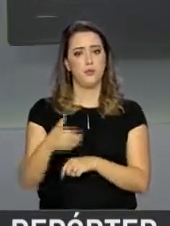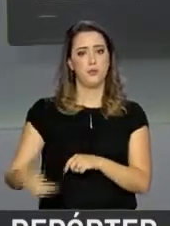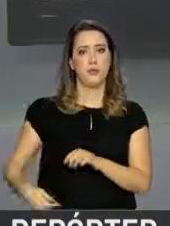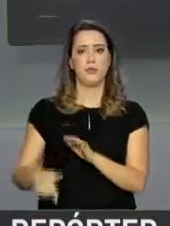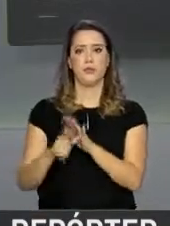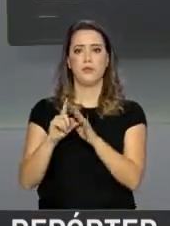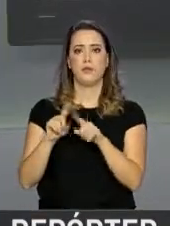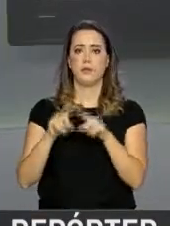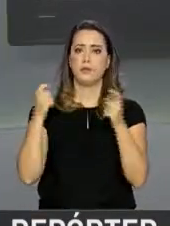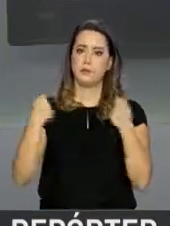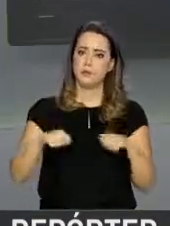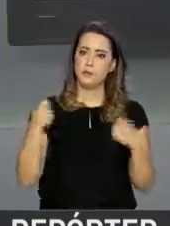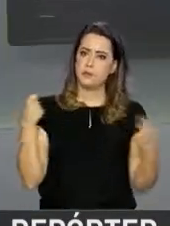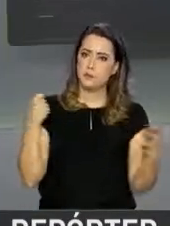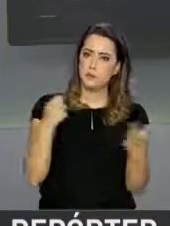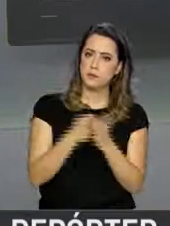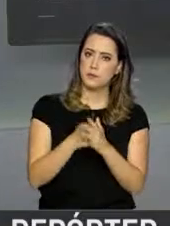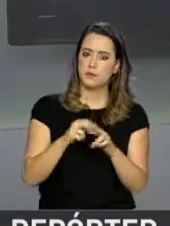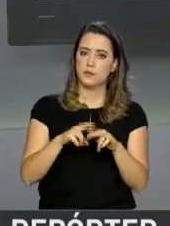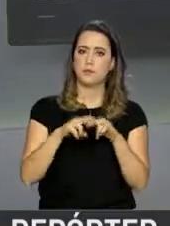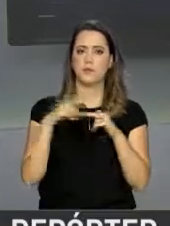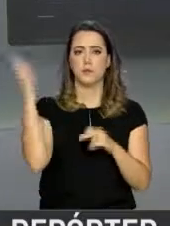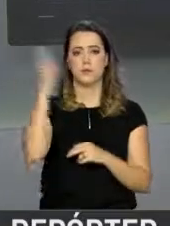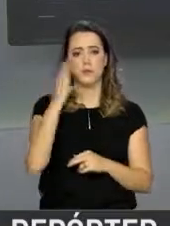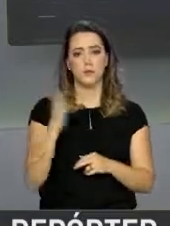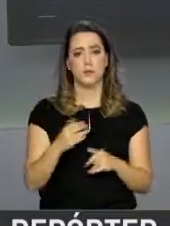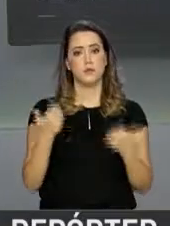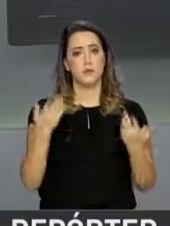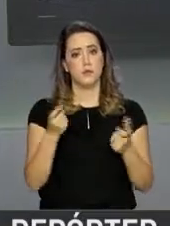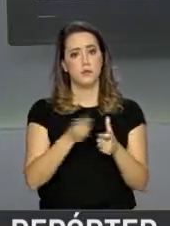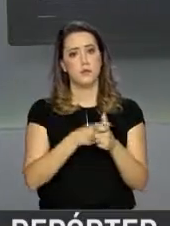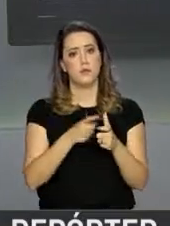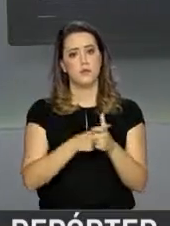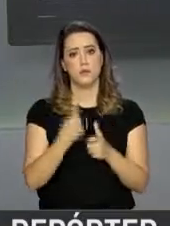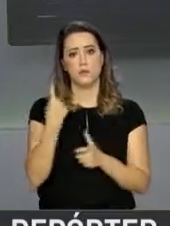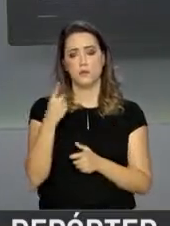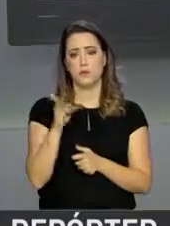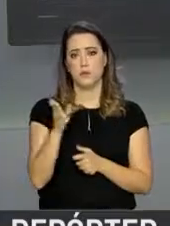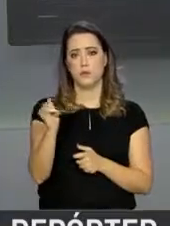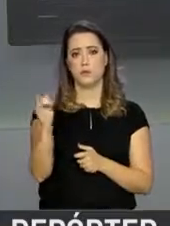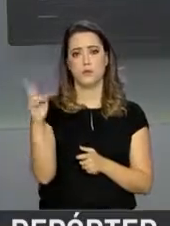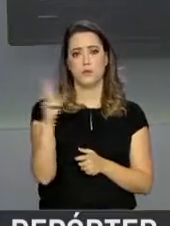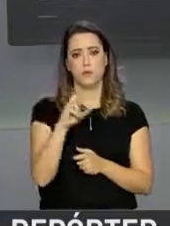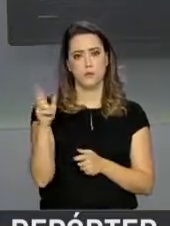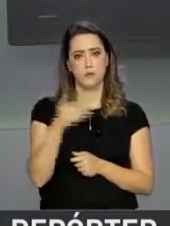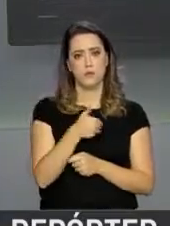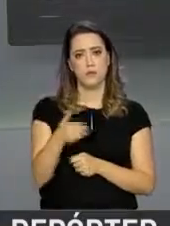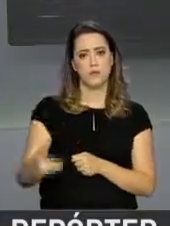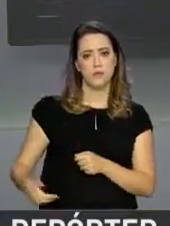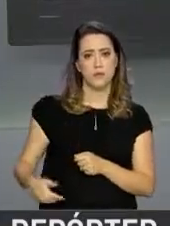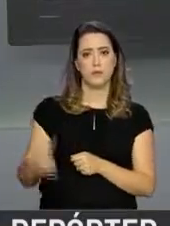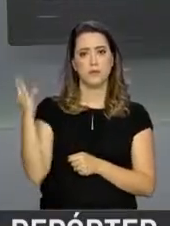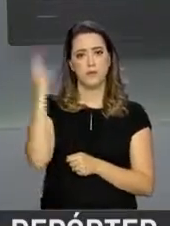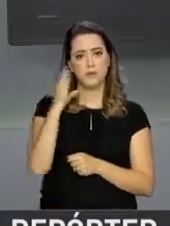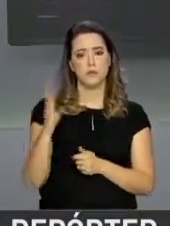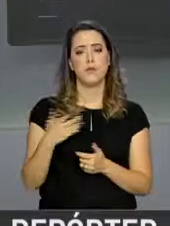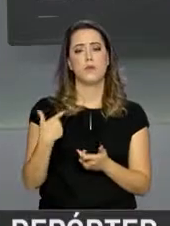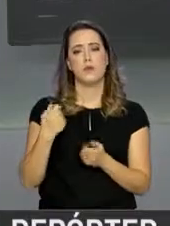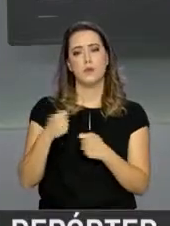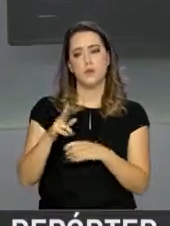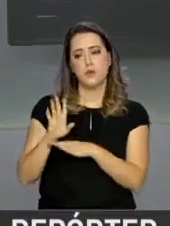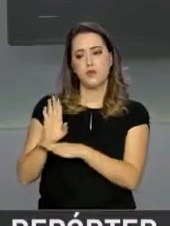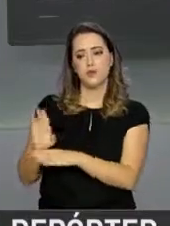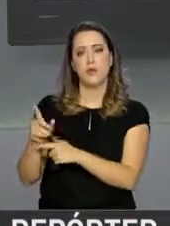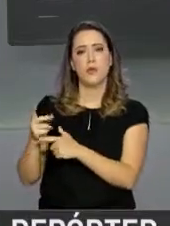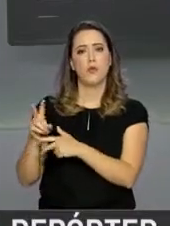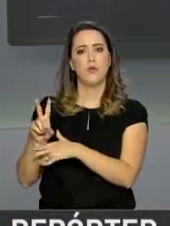governos anteriores, mas que precisa ser pago pelo Brasil. A dívida é de cerca de R$1 bilhão e o governo brasileiro foi